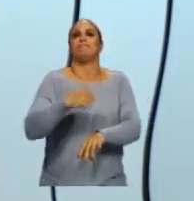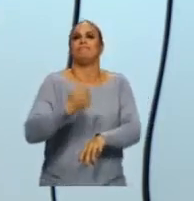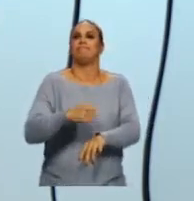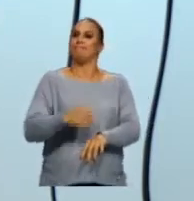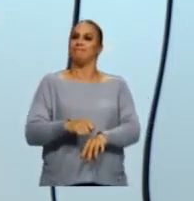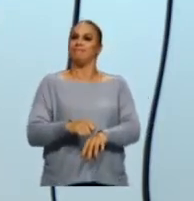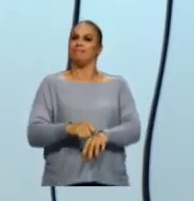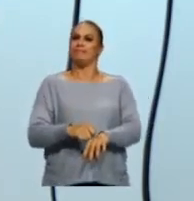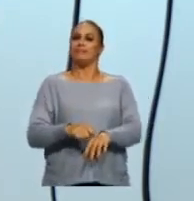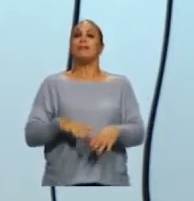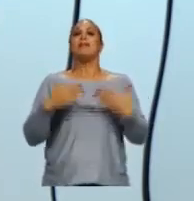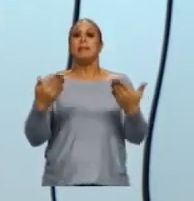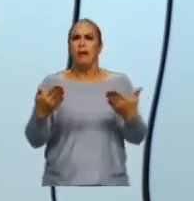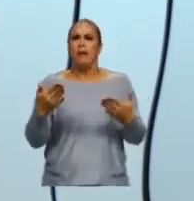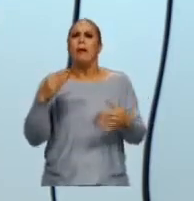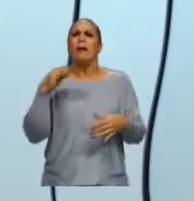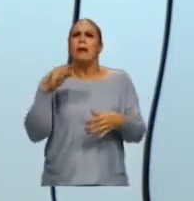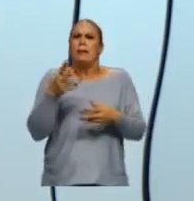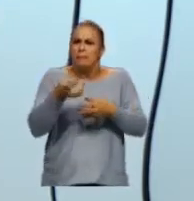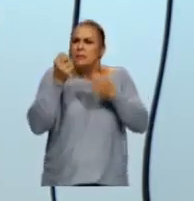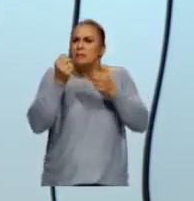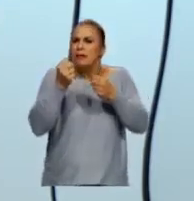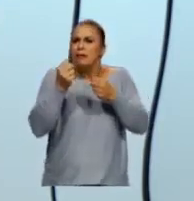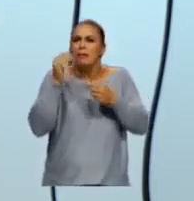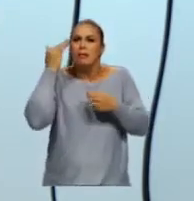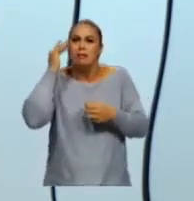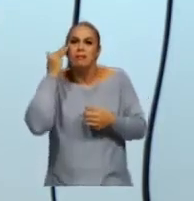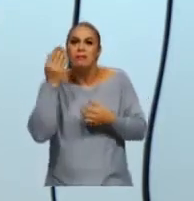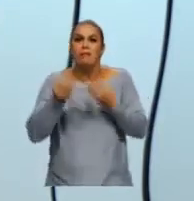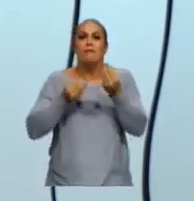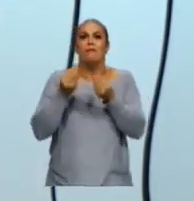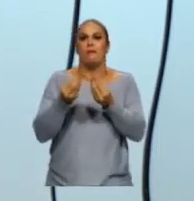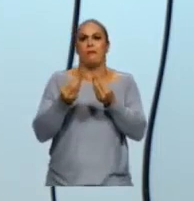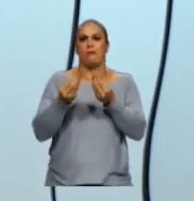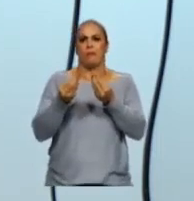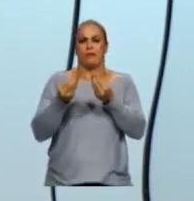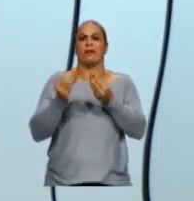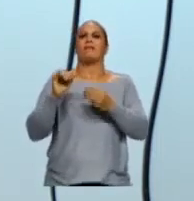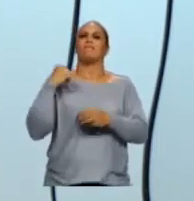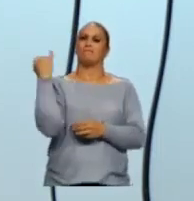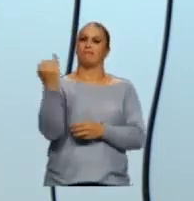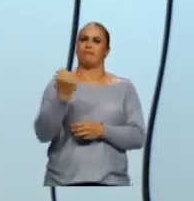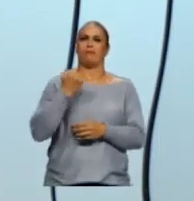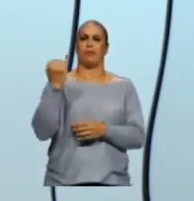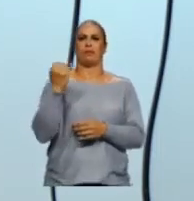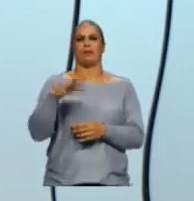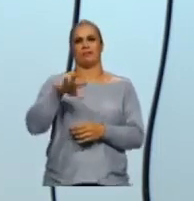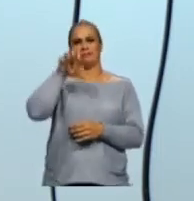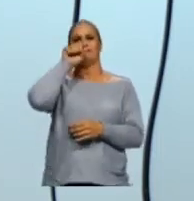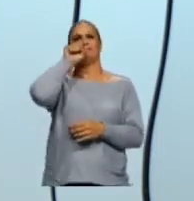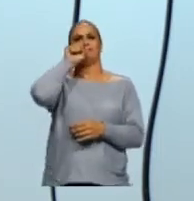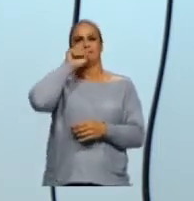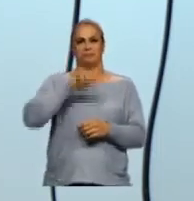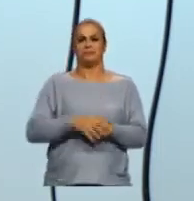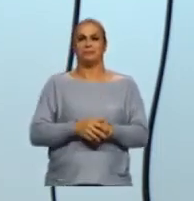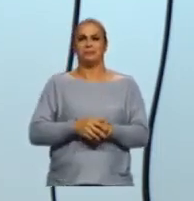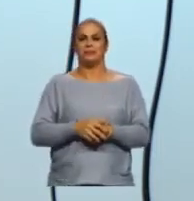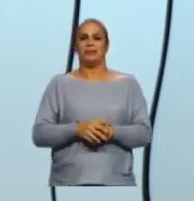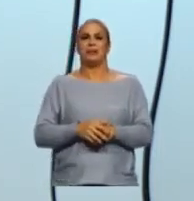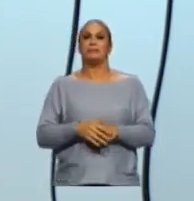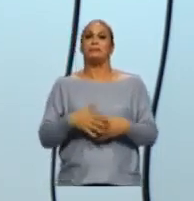desse sistema respiratório, desse processo de respiração que acontece nas nossas células. Então,